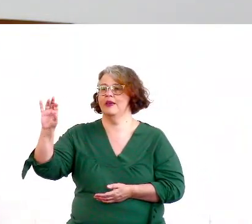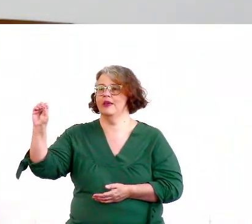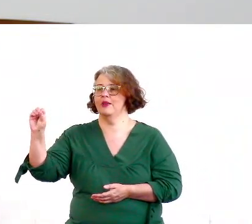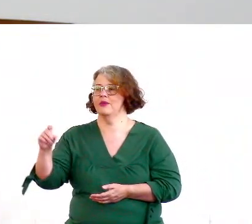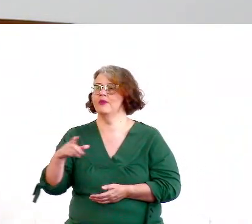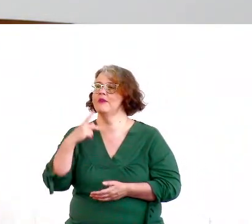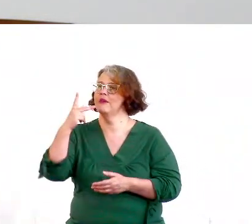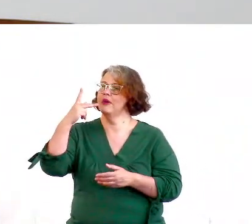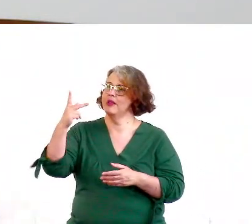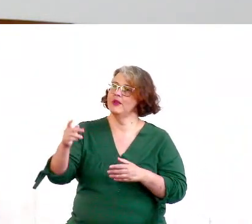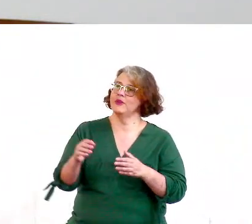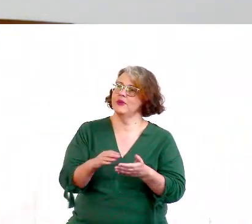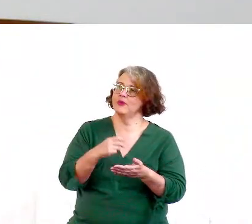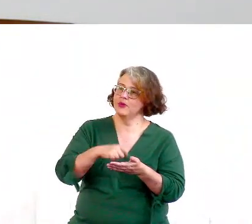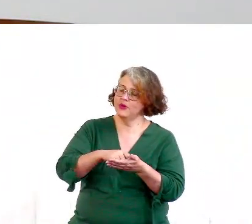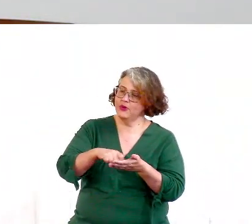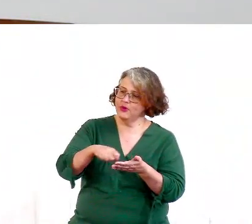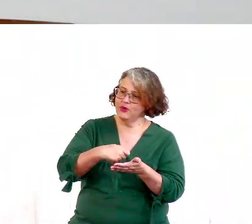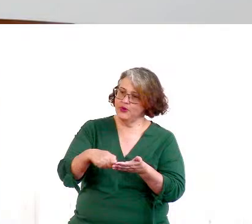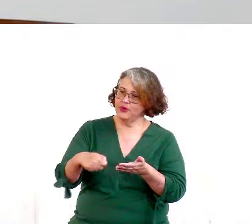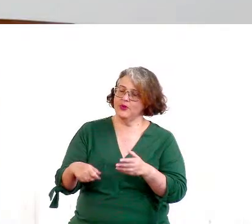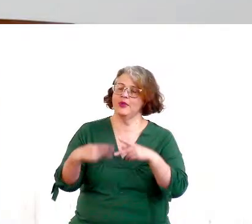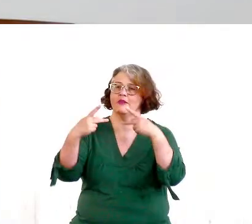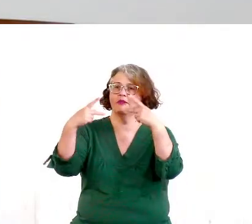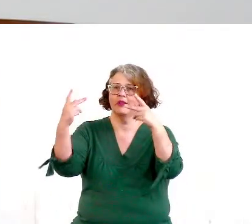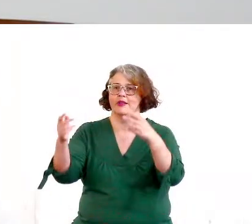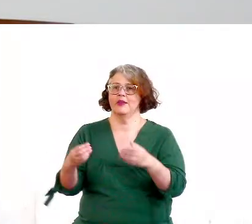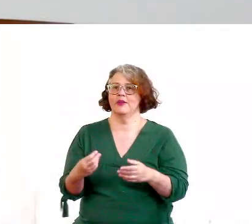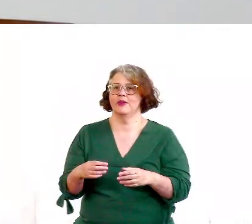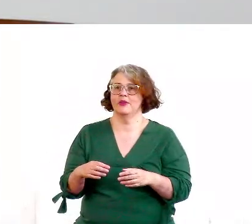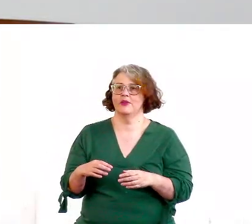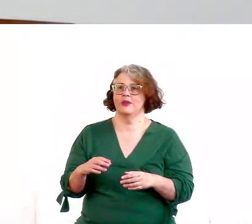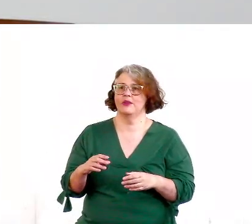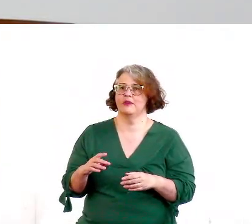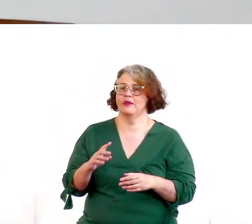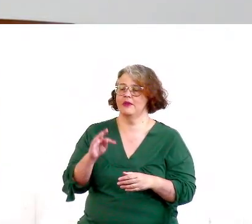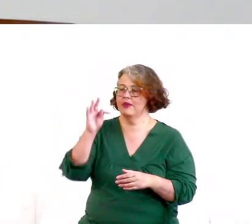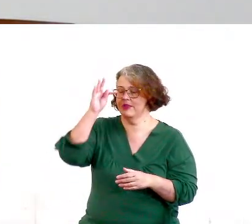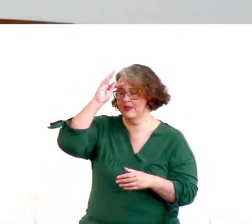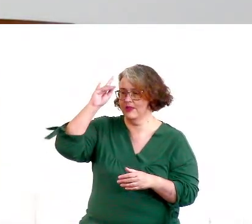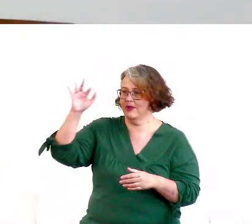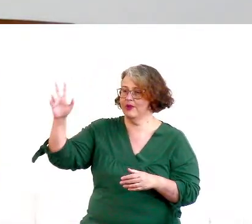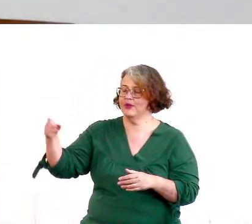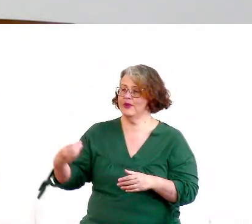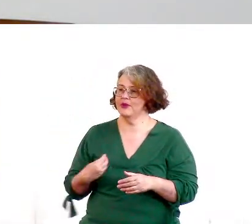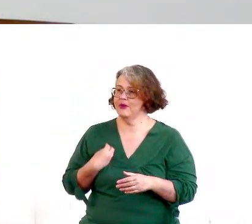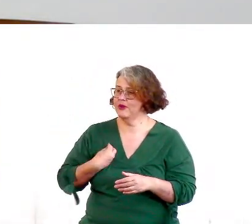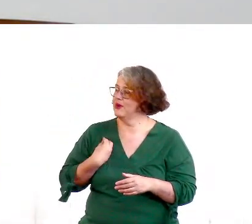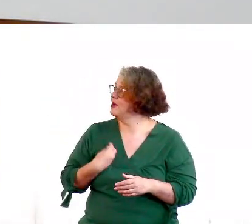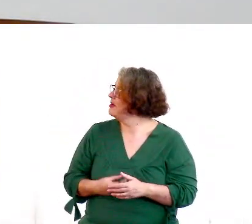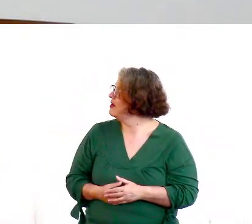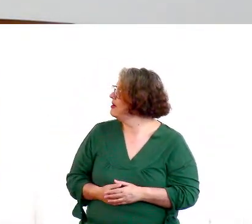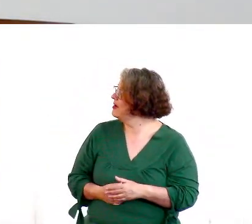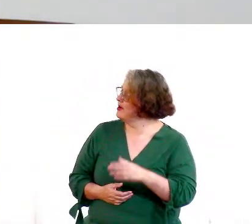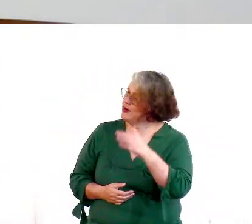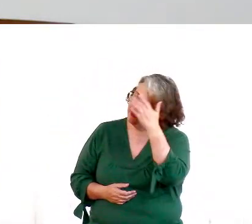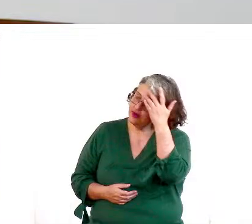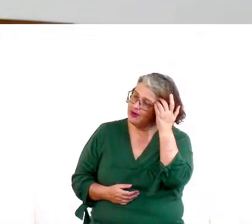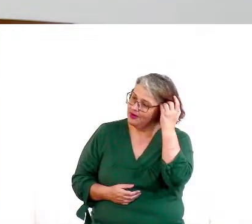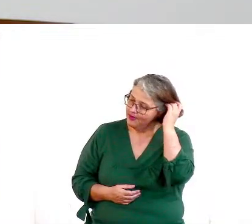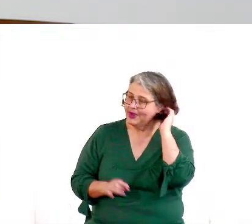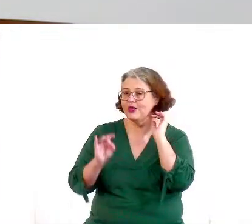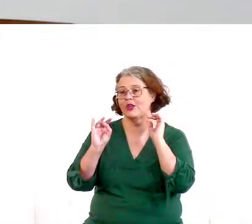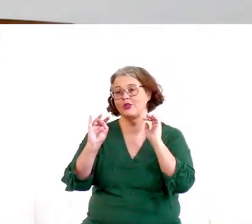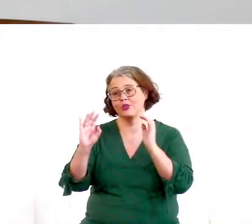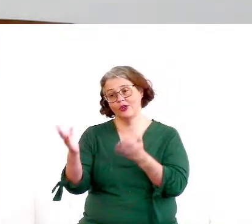escritos e também sobre teologia para a vida. Mas é só os jovens, tá bom? Só para os jovens hoje, lá na sala dos jovens. Então,